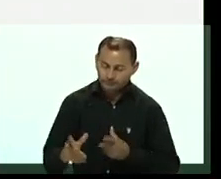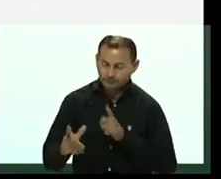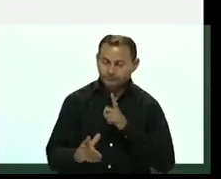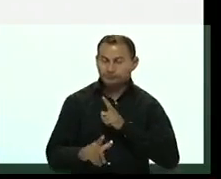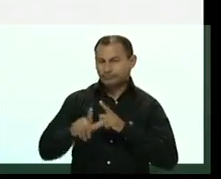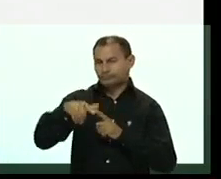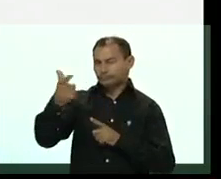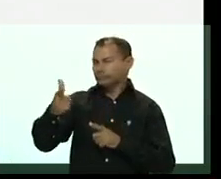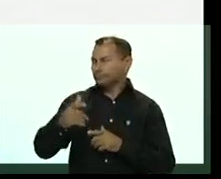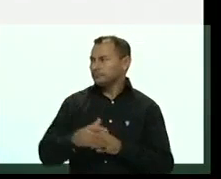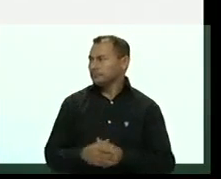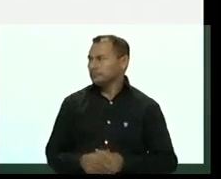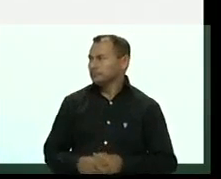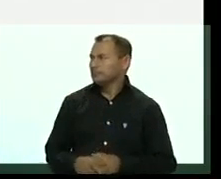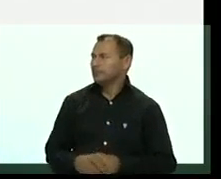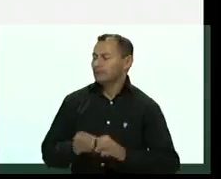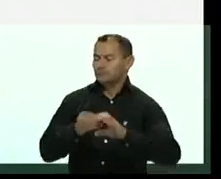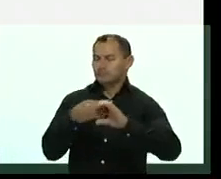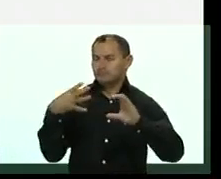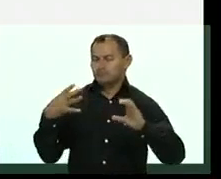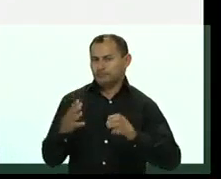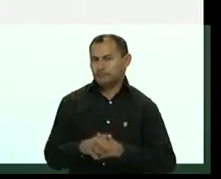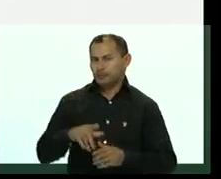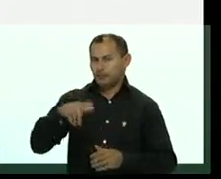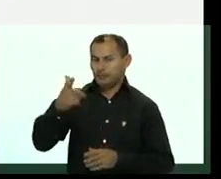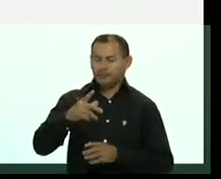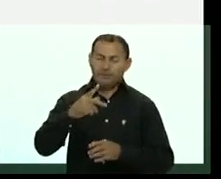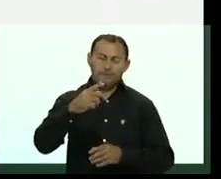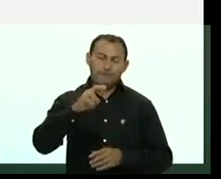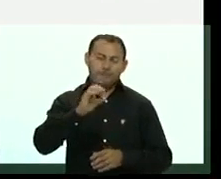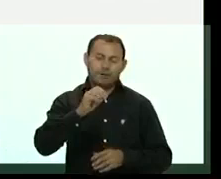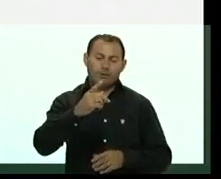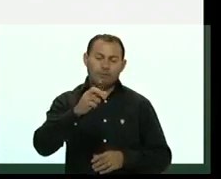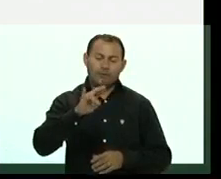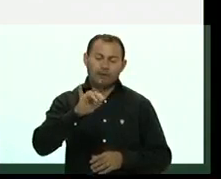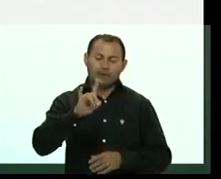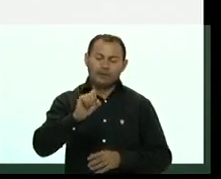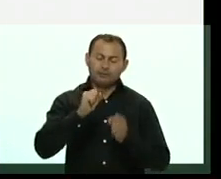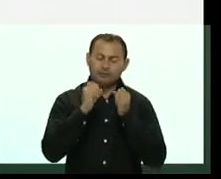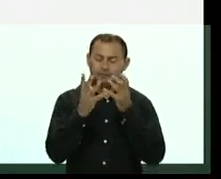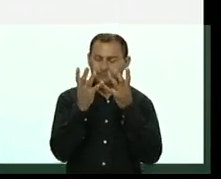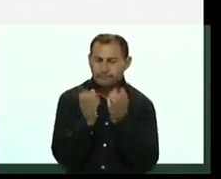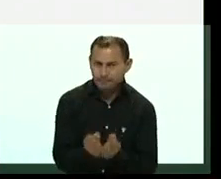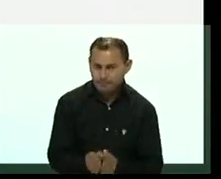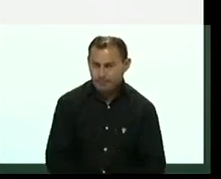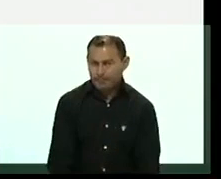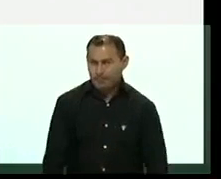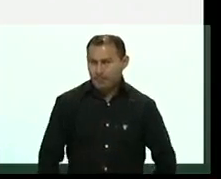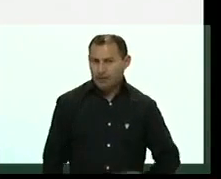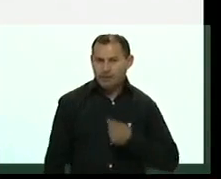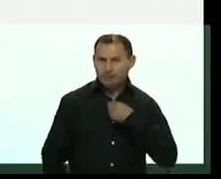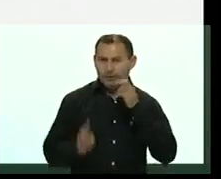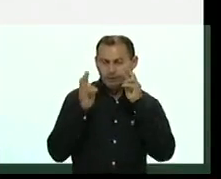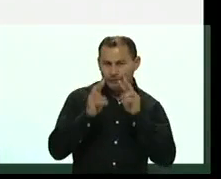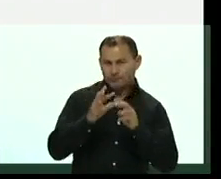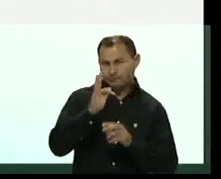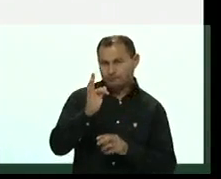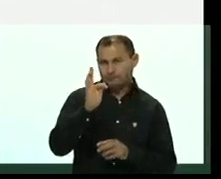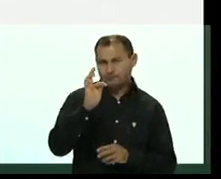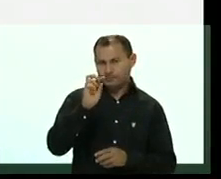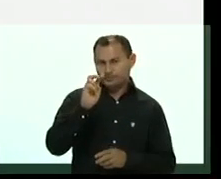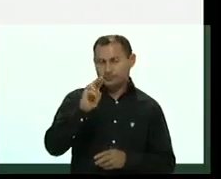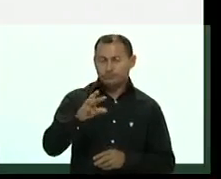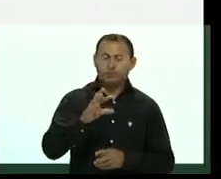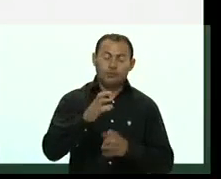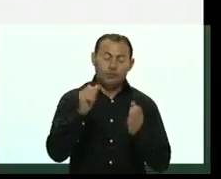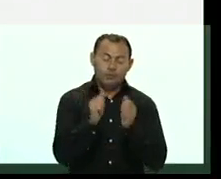aí outras características, outras propriedades que a gente precisa levar em consideração. Então, se eu identificar que é uma função composta, ou